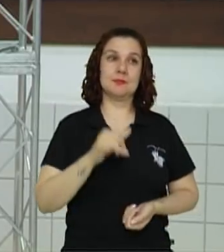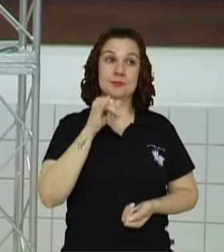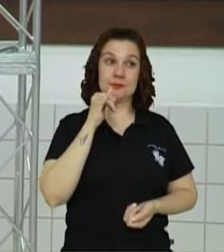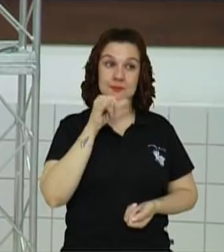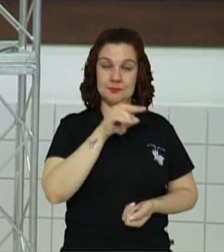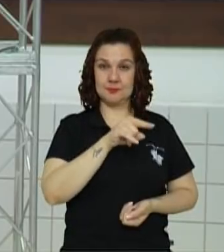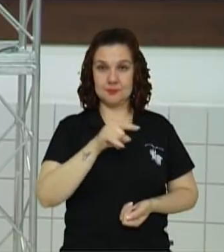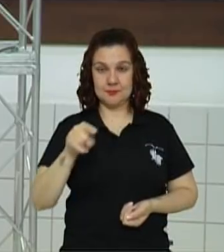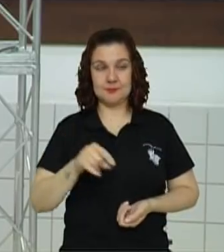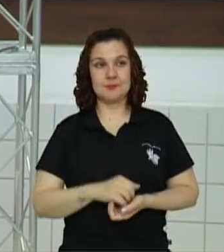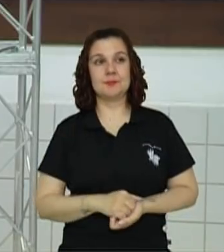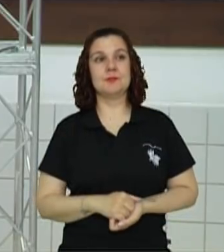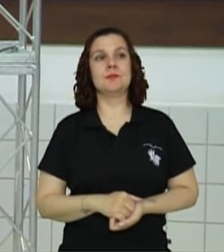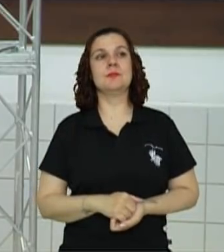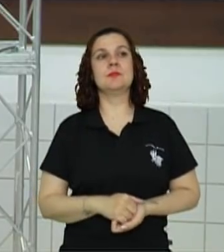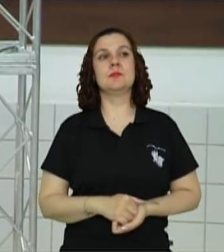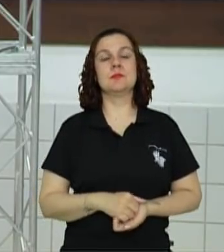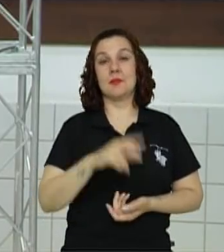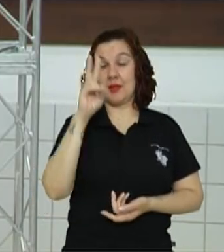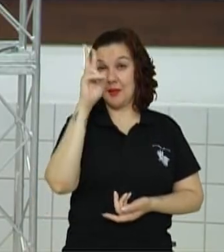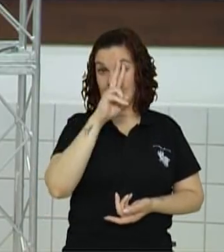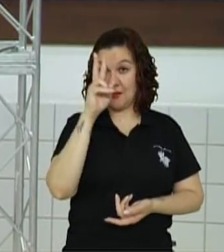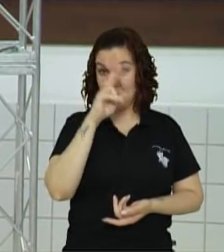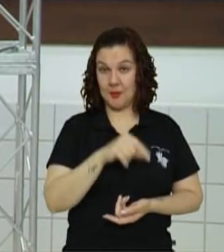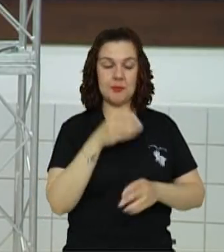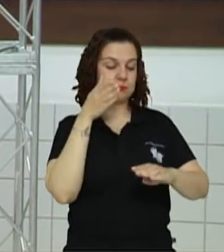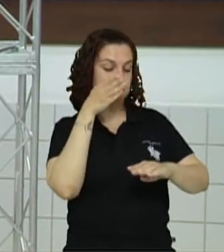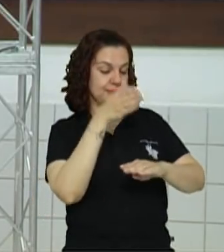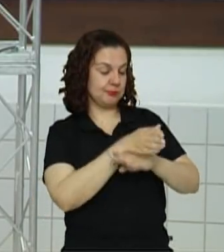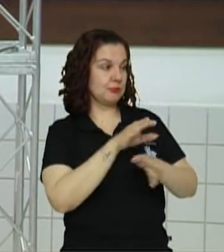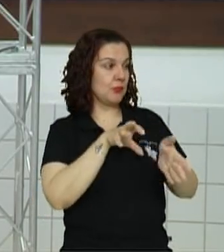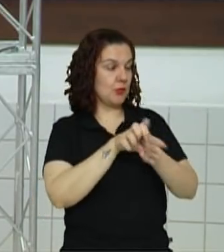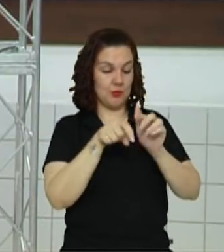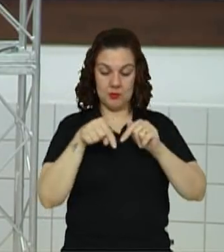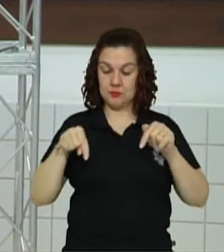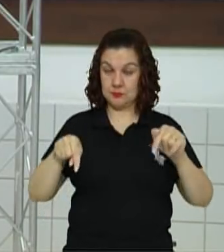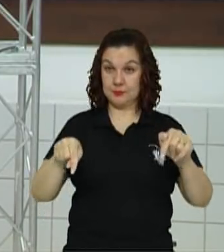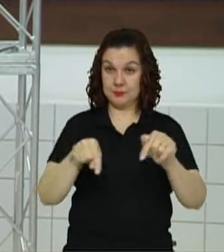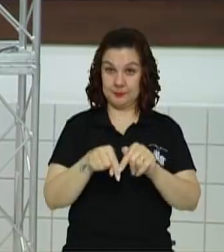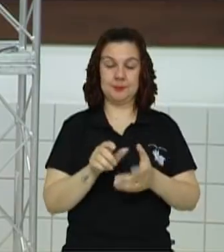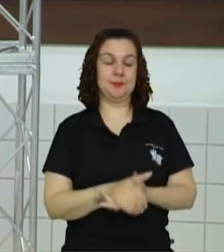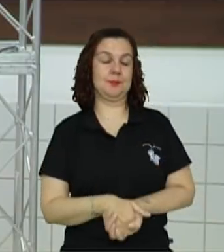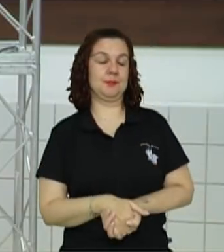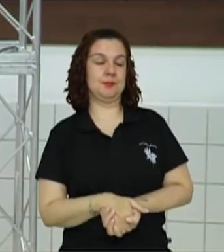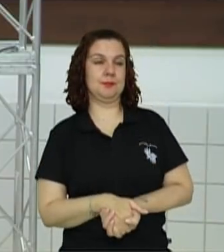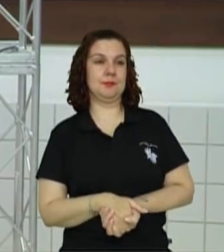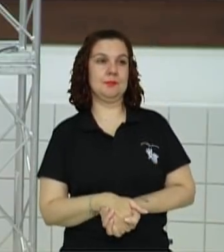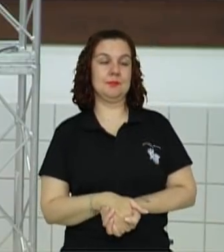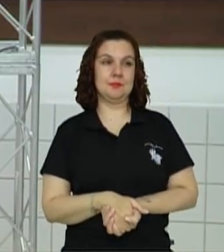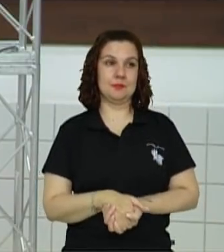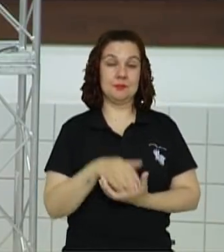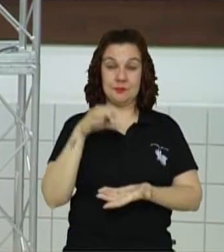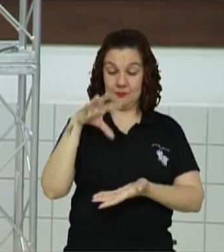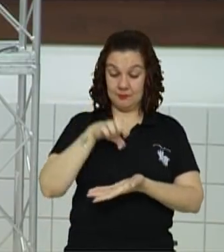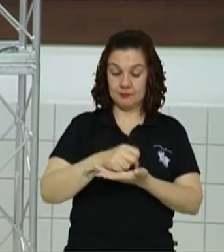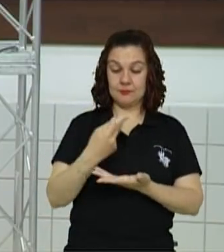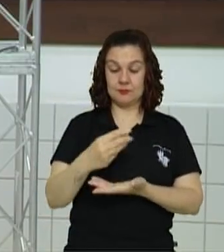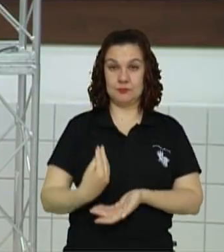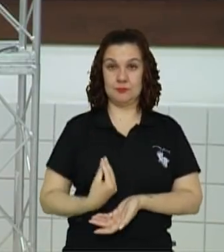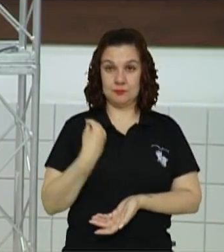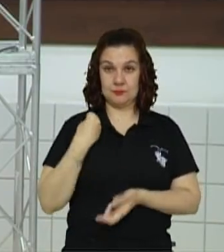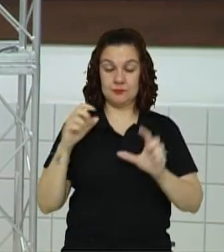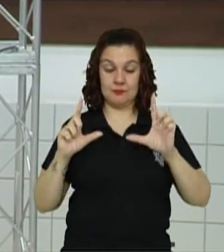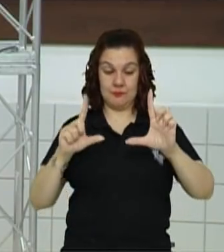Recadinhos para vocês, né? Então, lembrando lá, acesse o Classroom, né, para garantir sua presença,